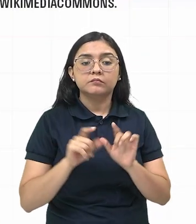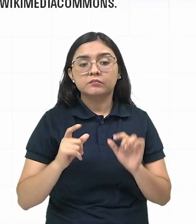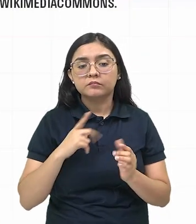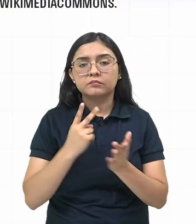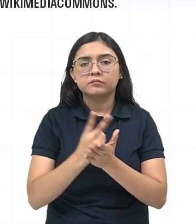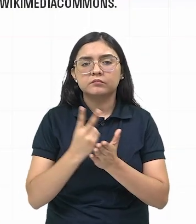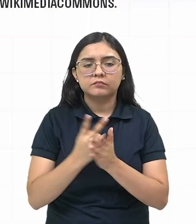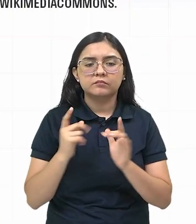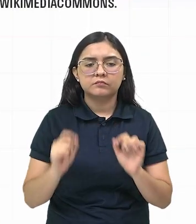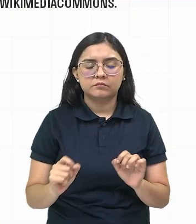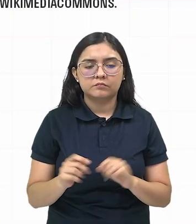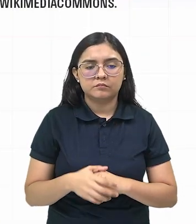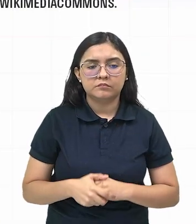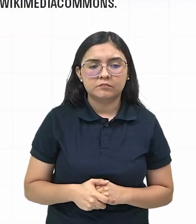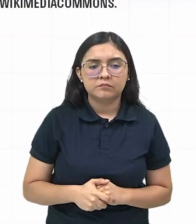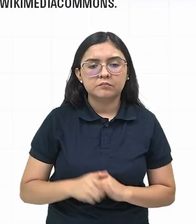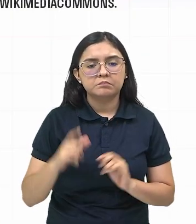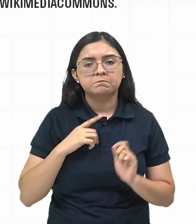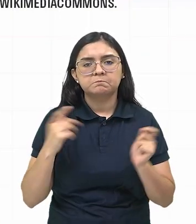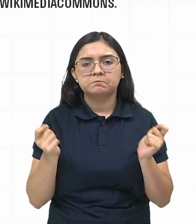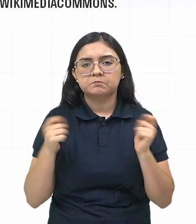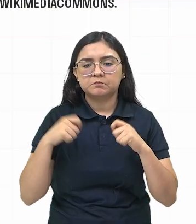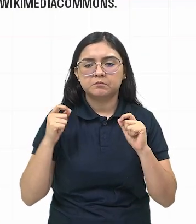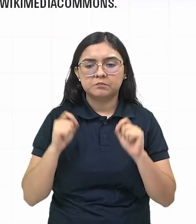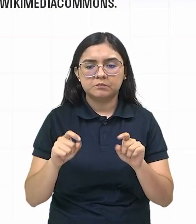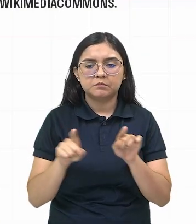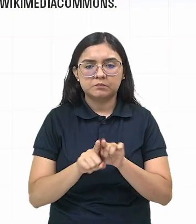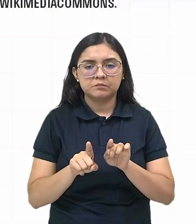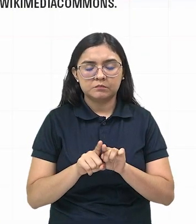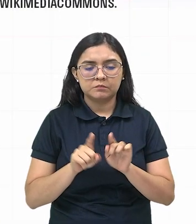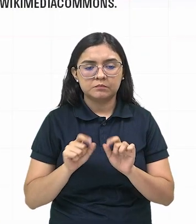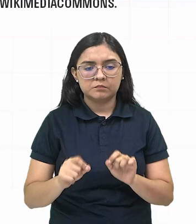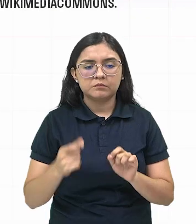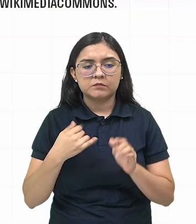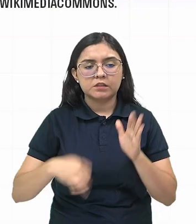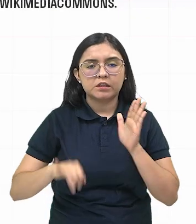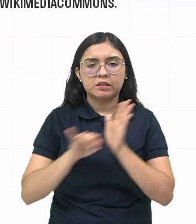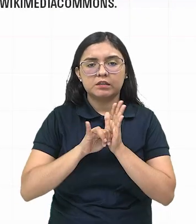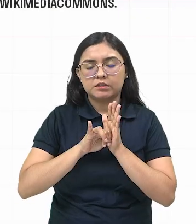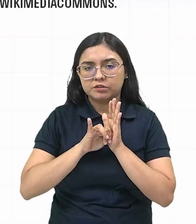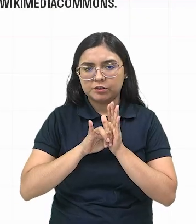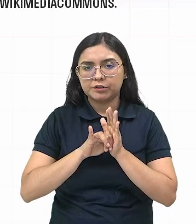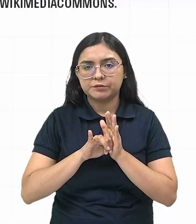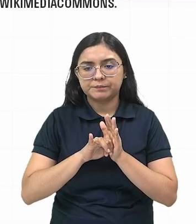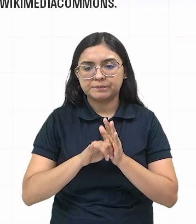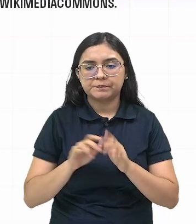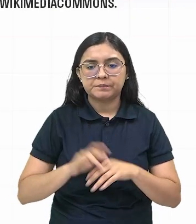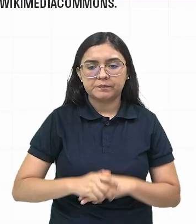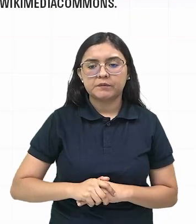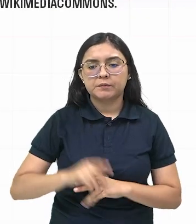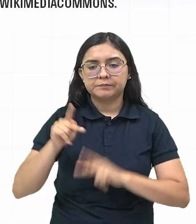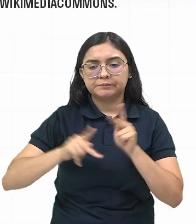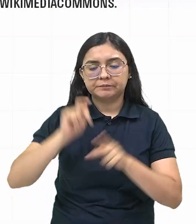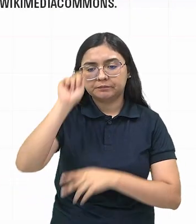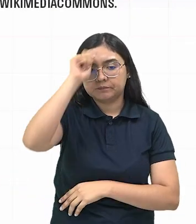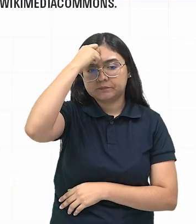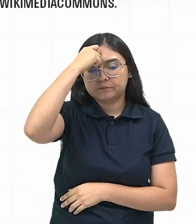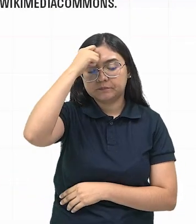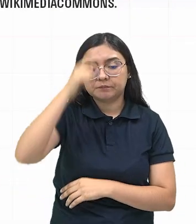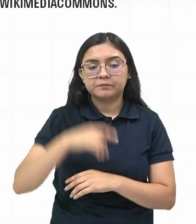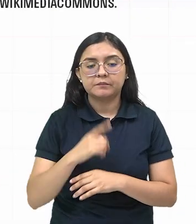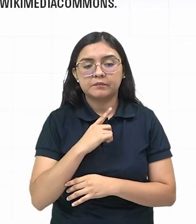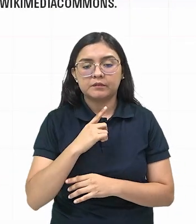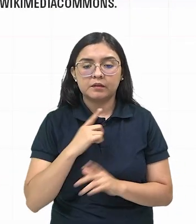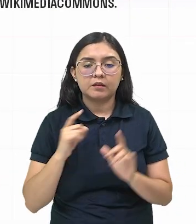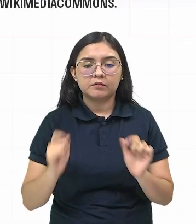na tentativa de promover a afirmação da identidade afrodescendente. A gente tem, então,